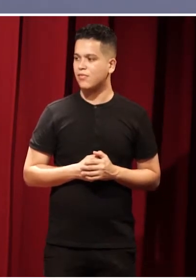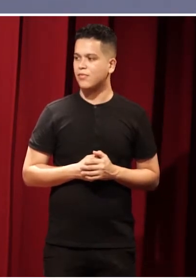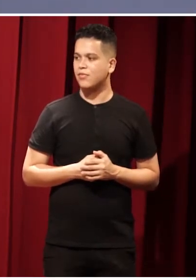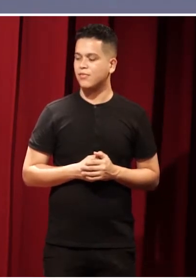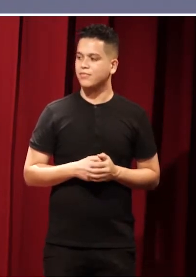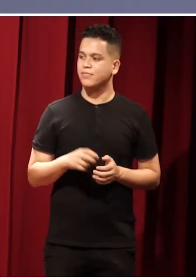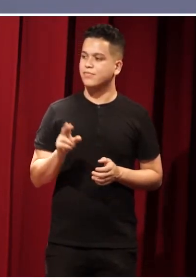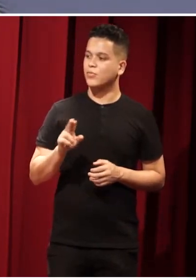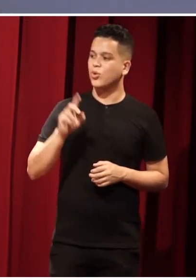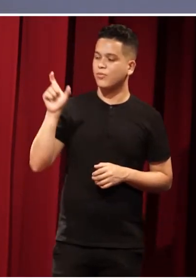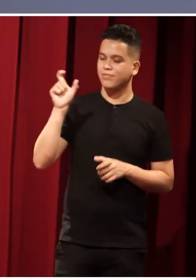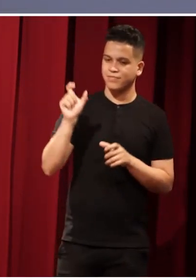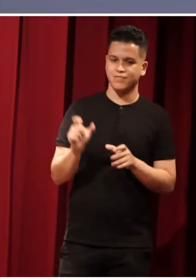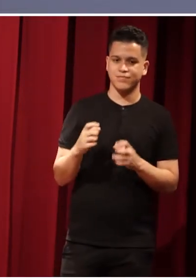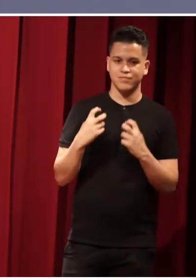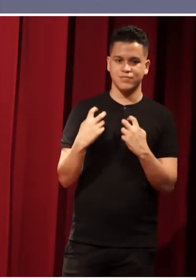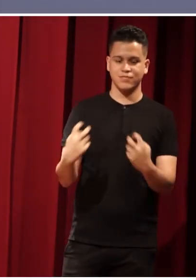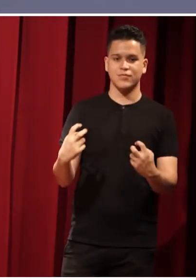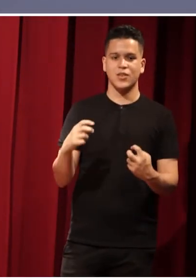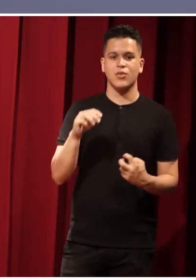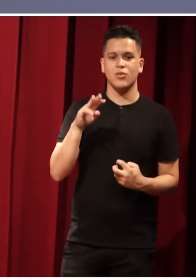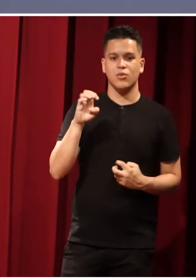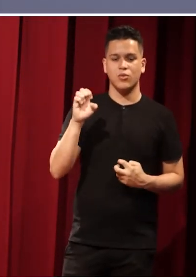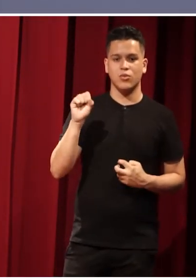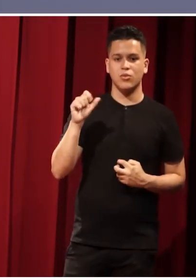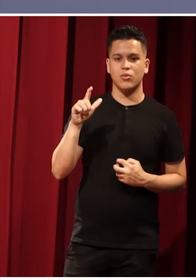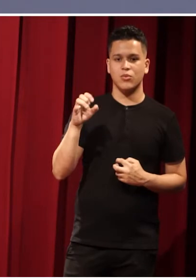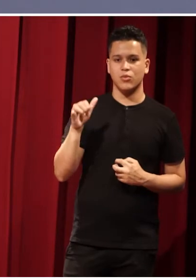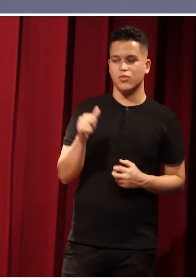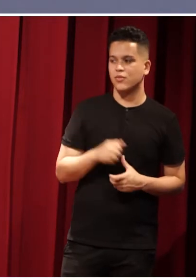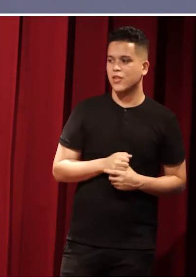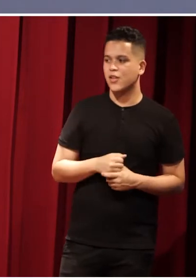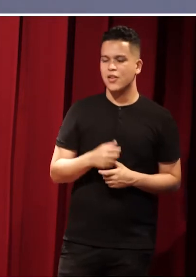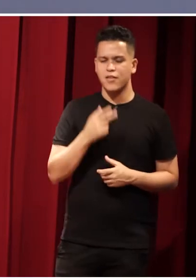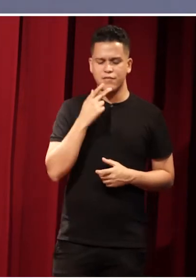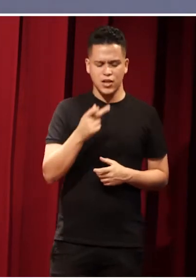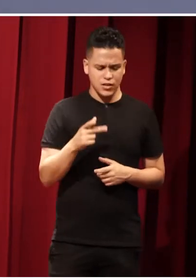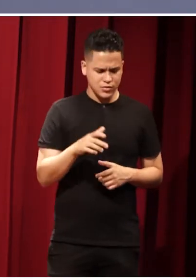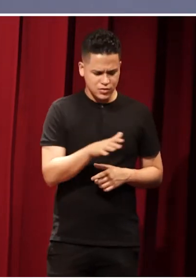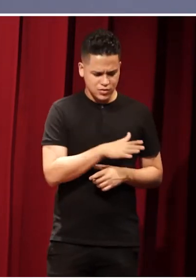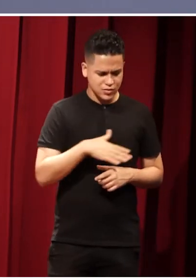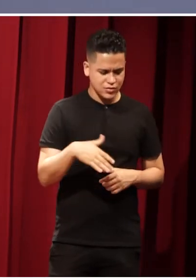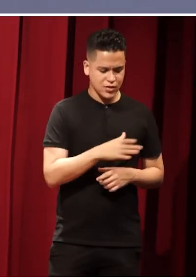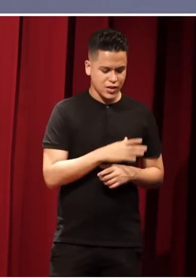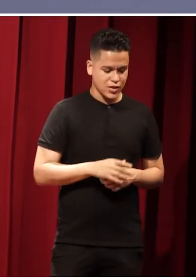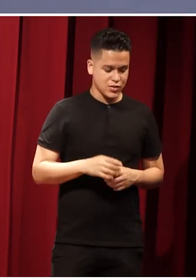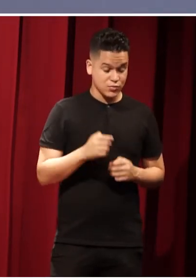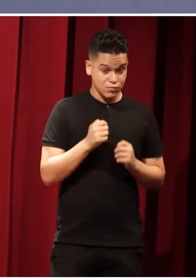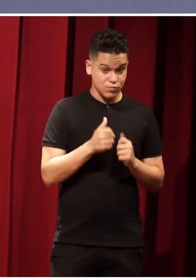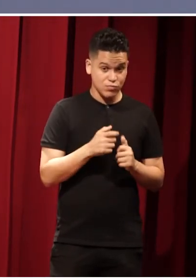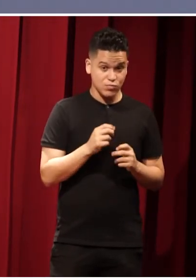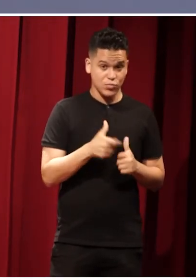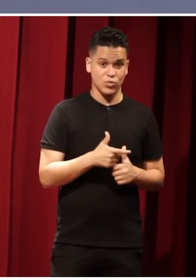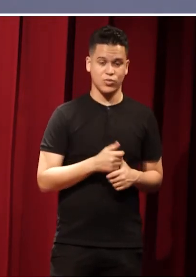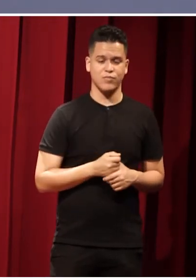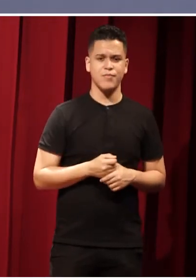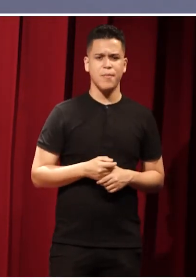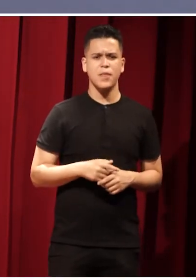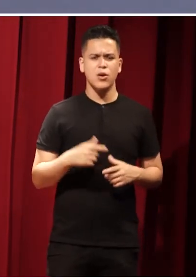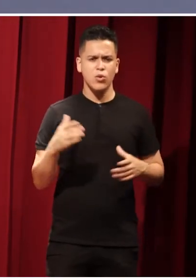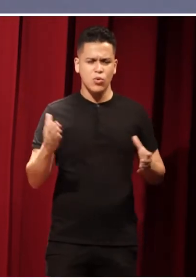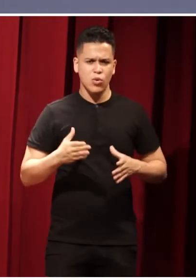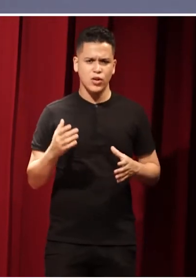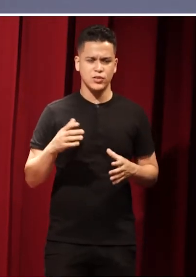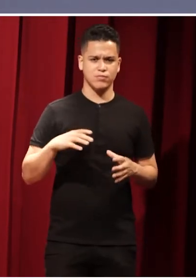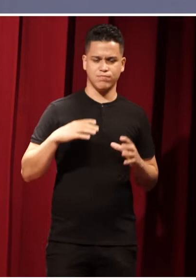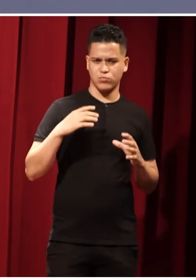Wesley Matheus. Um homem faz uma pergunta. Com relação às terras raras, porque hoje no mundo existe uma grande disputa acerca desses territórios